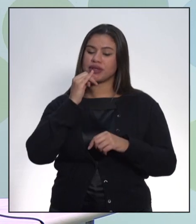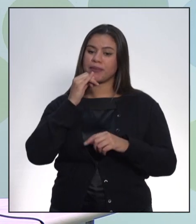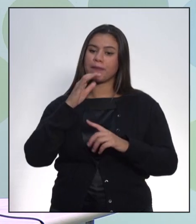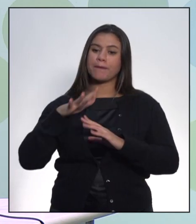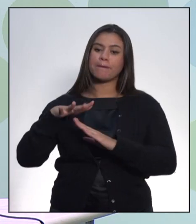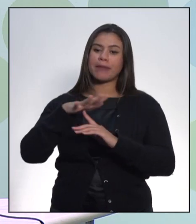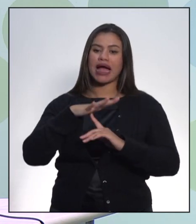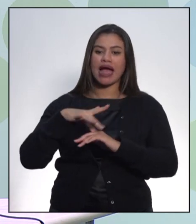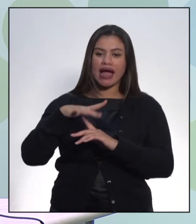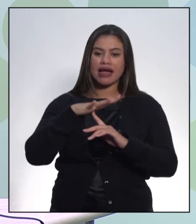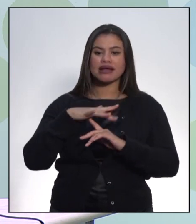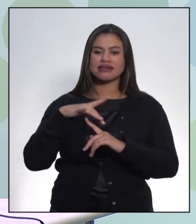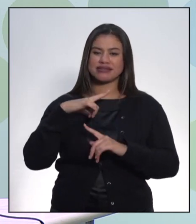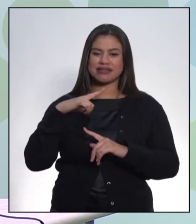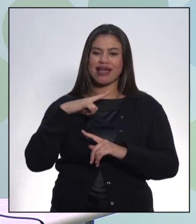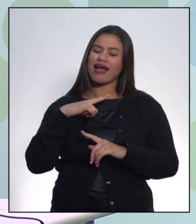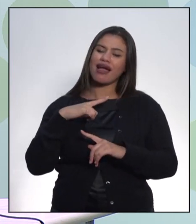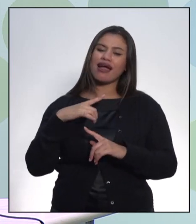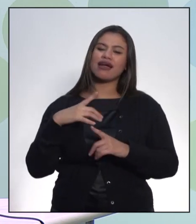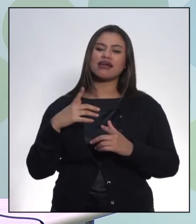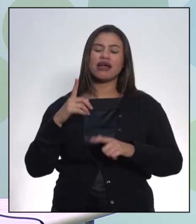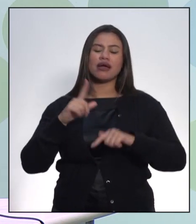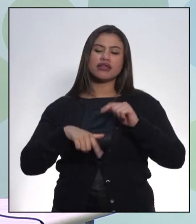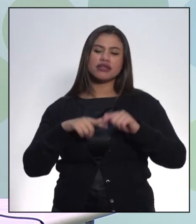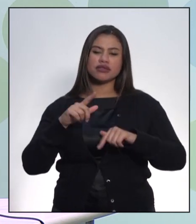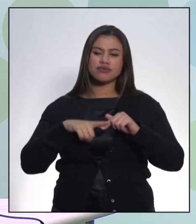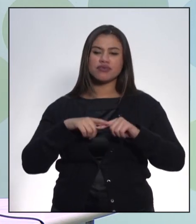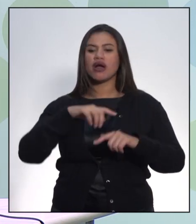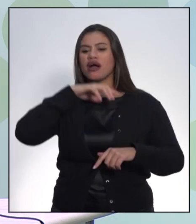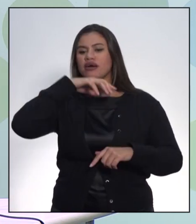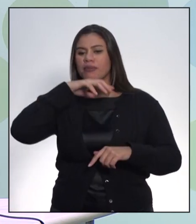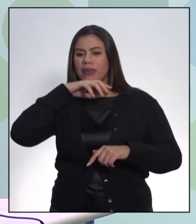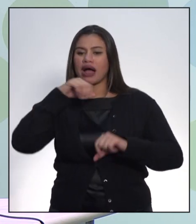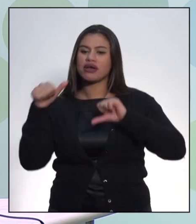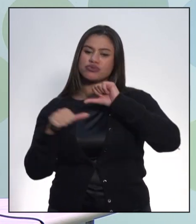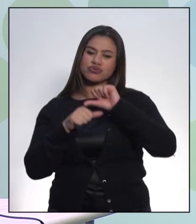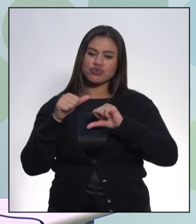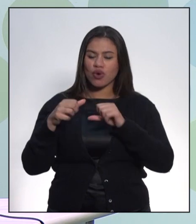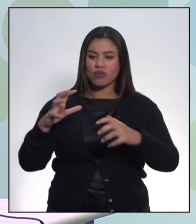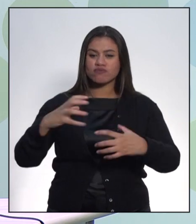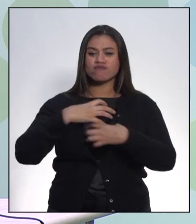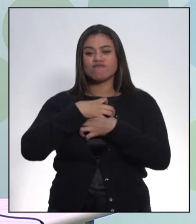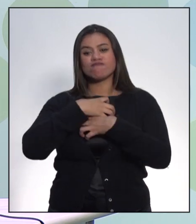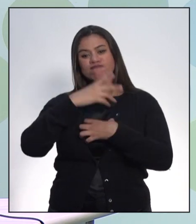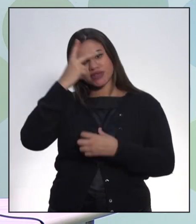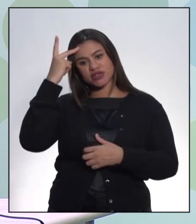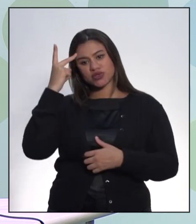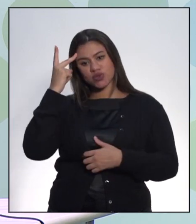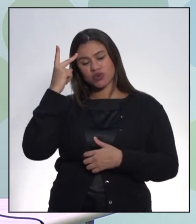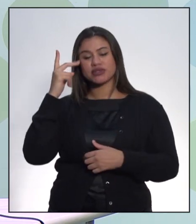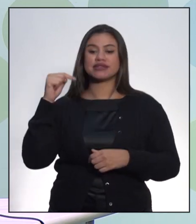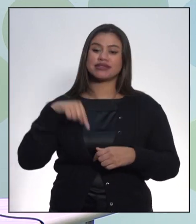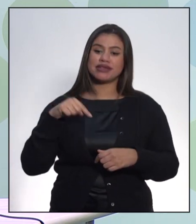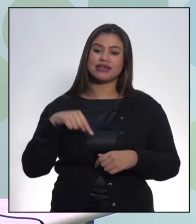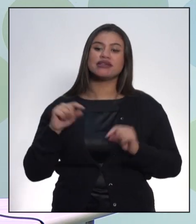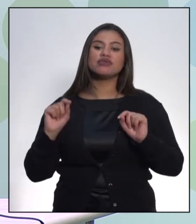percebe que as personificações animais agindo como gente. Aqui, no caso, a gente tem seres